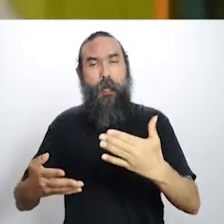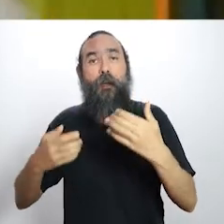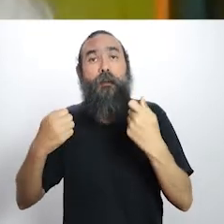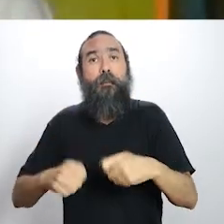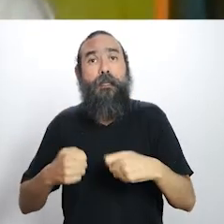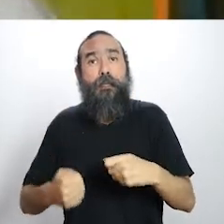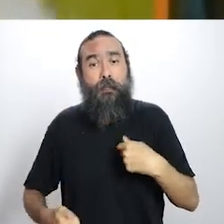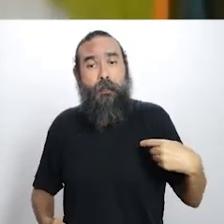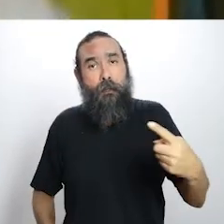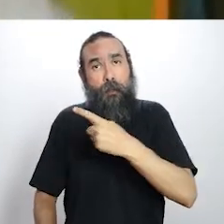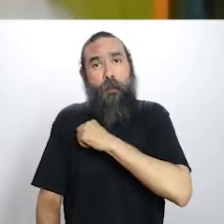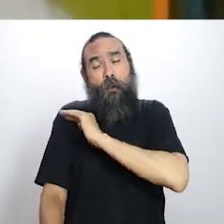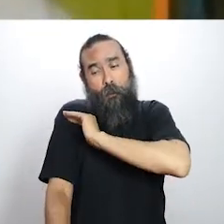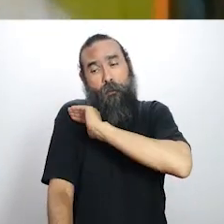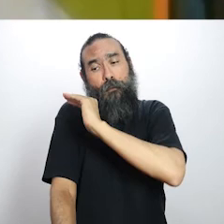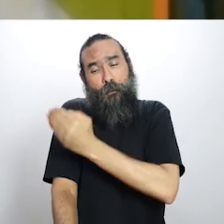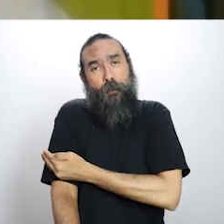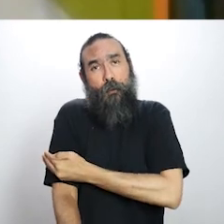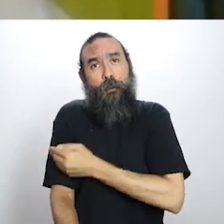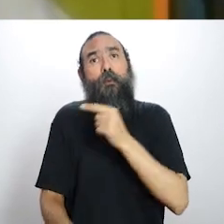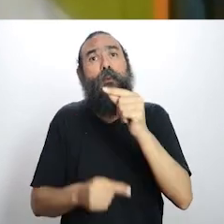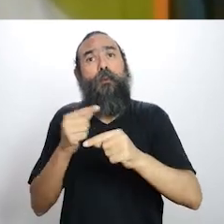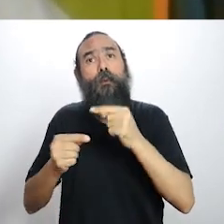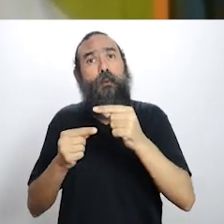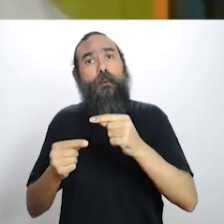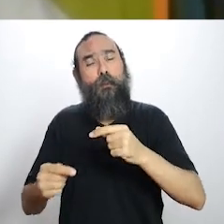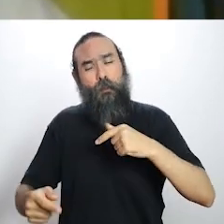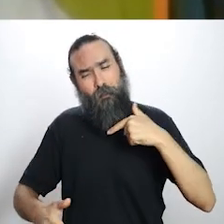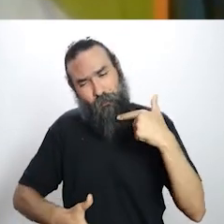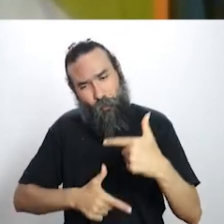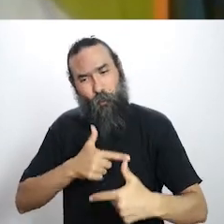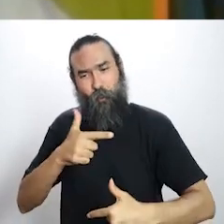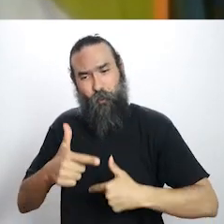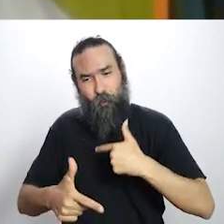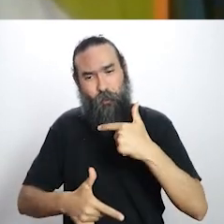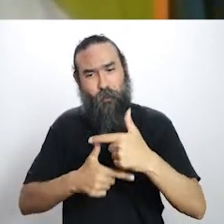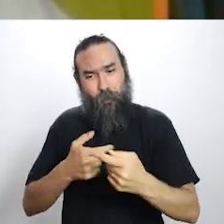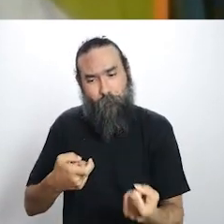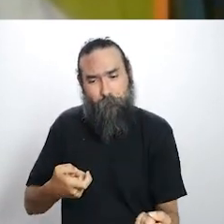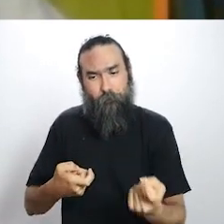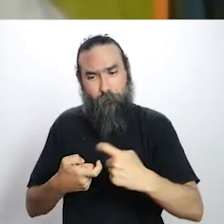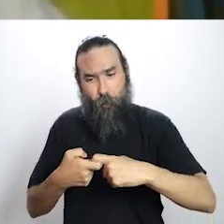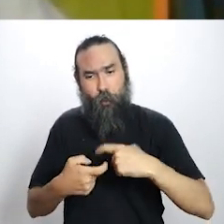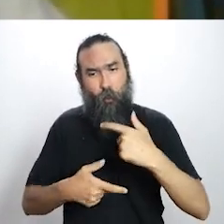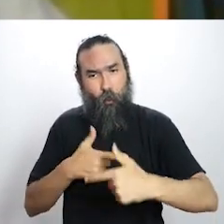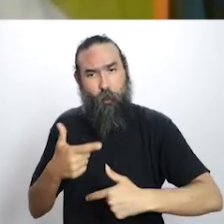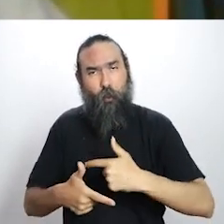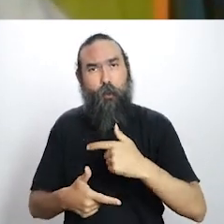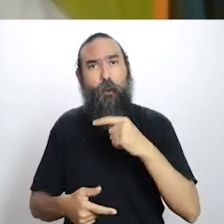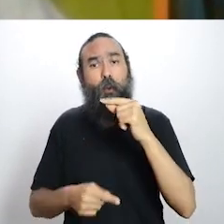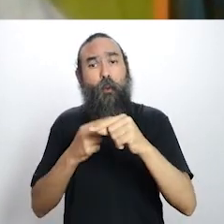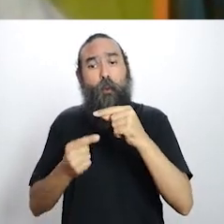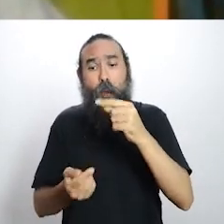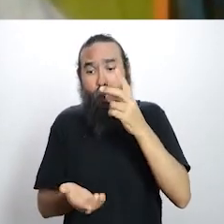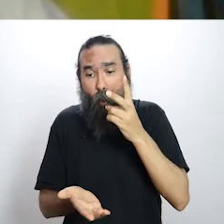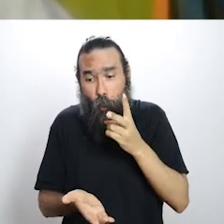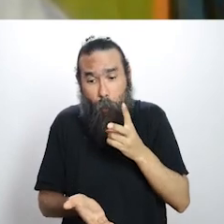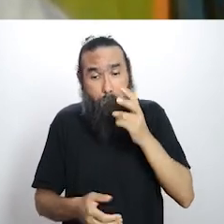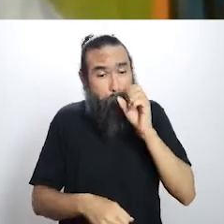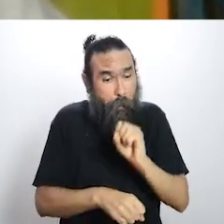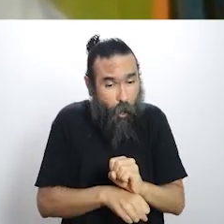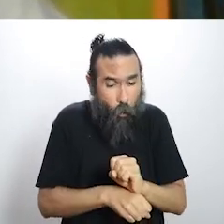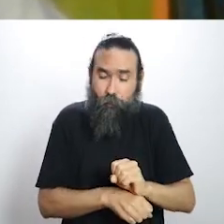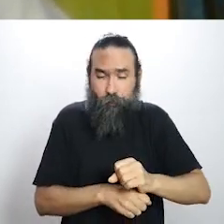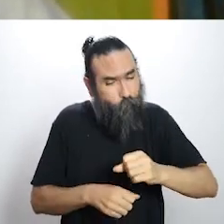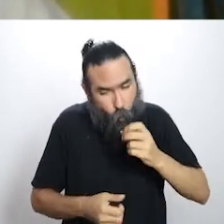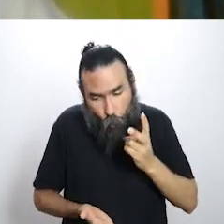a gente precisa ter força suficiente para reconstruir o que a gente não continuou, o que parou e o que vai